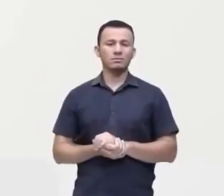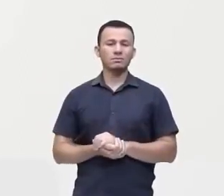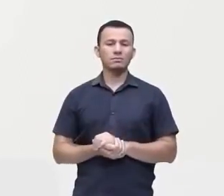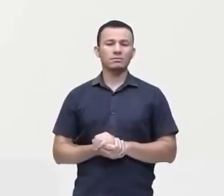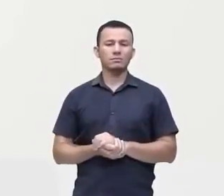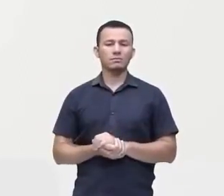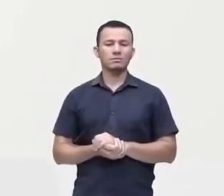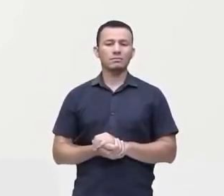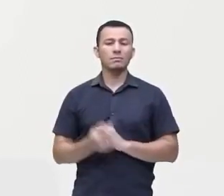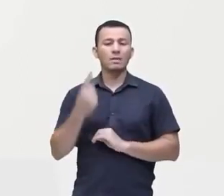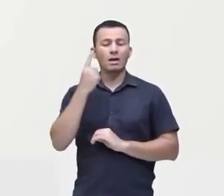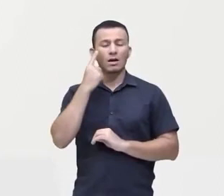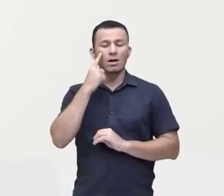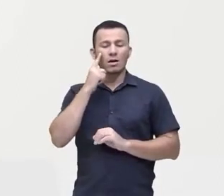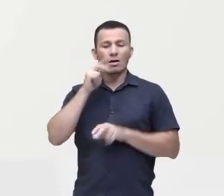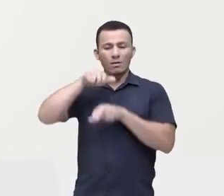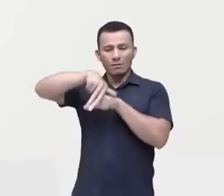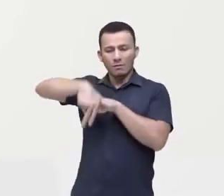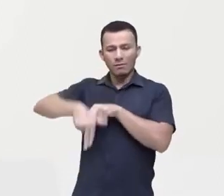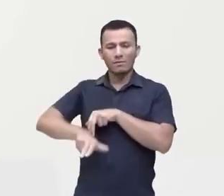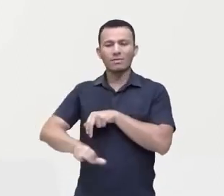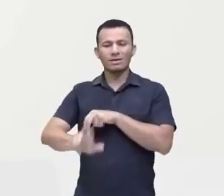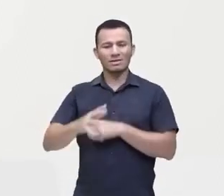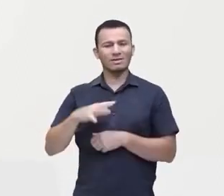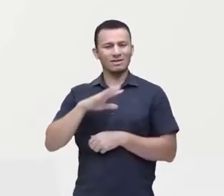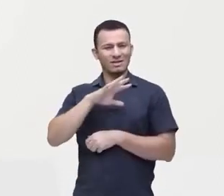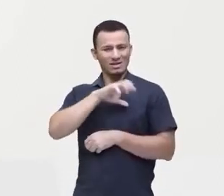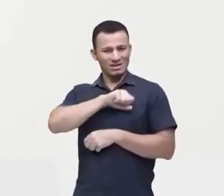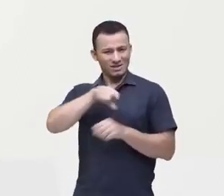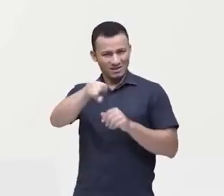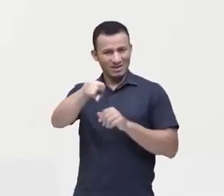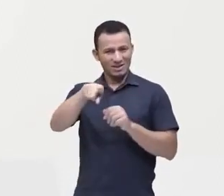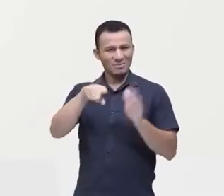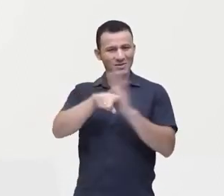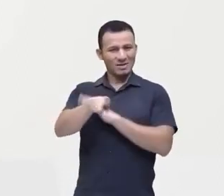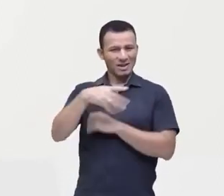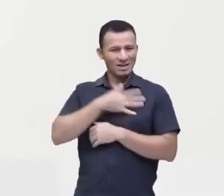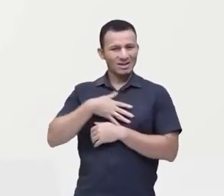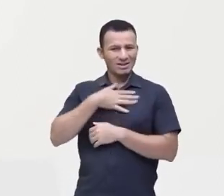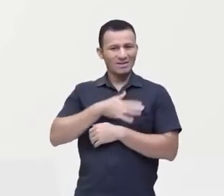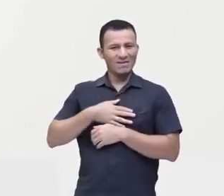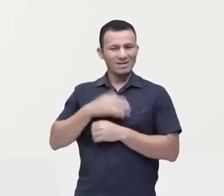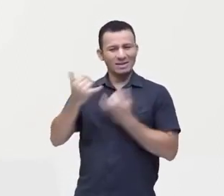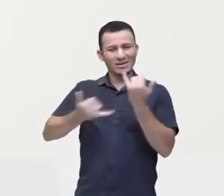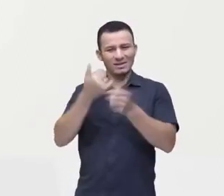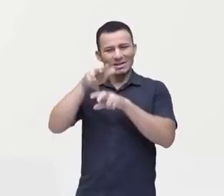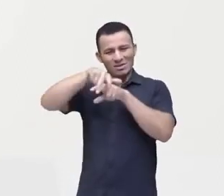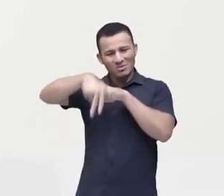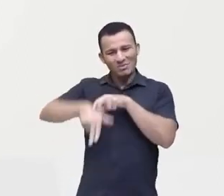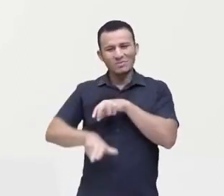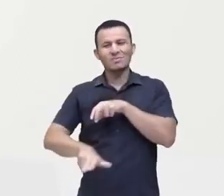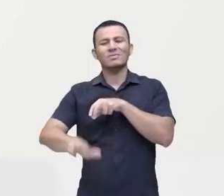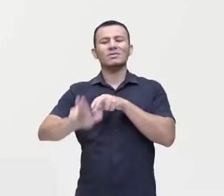Esse outro aqui, ó, o escorregador. Quem gosta de escorregador? Vocês gostam de escorregador? Legal,